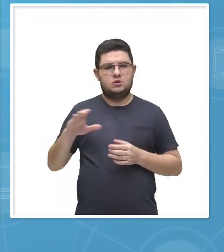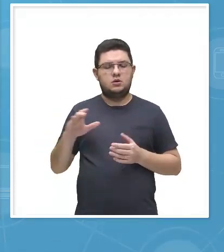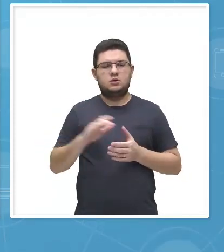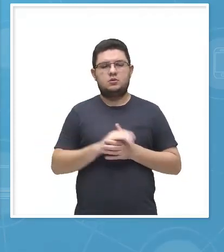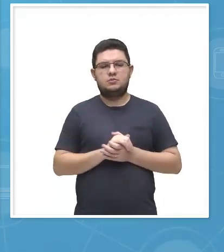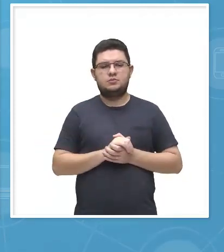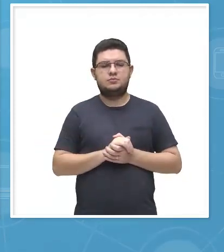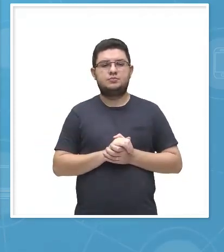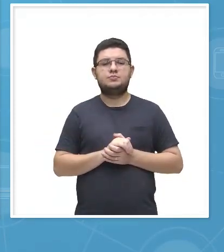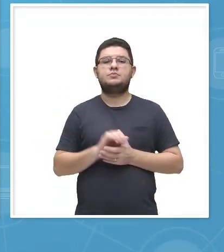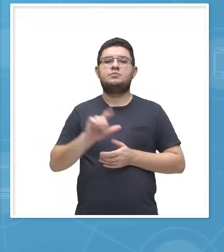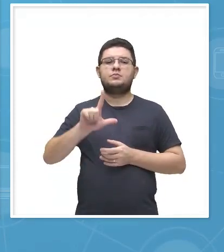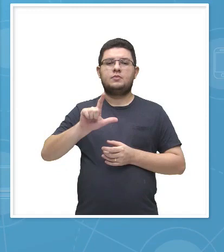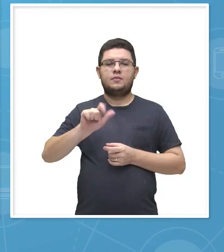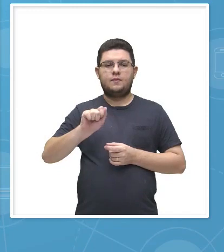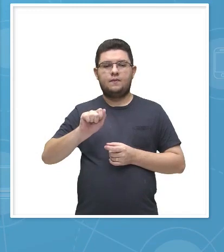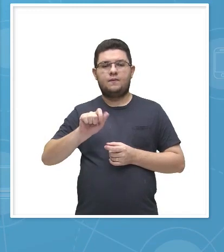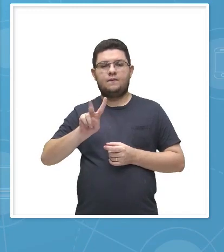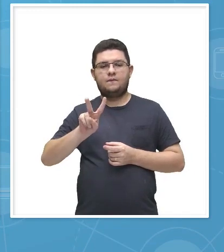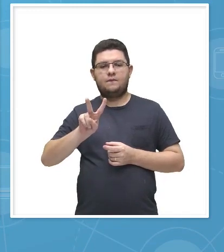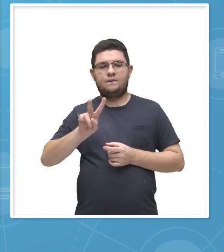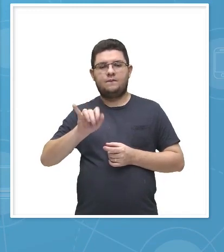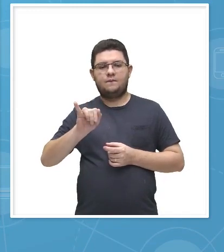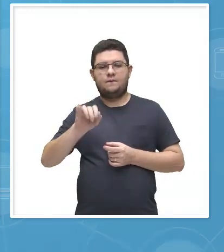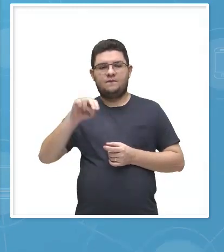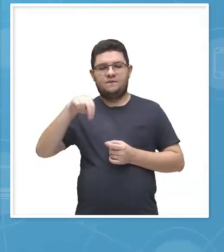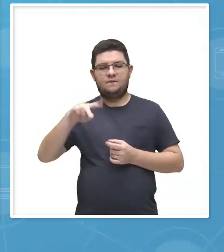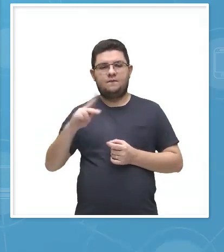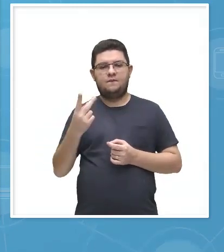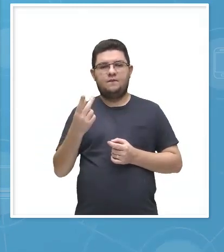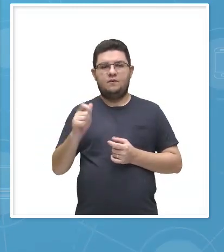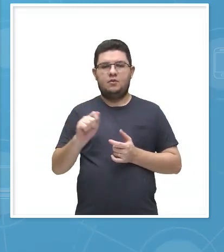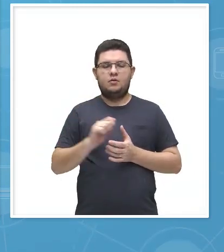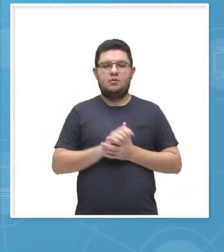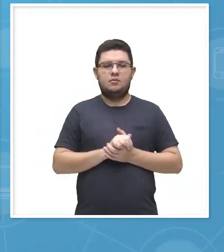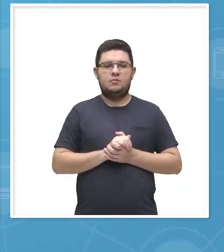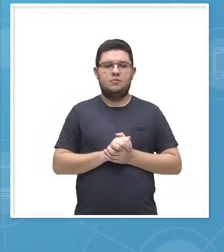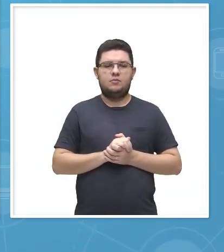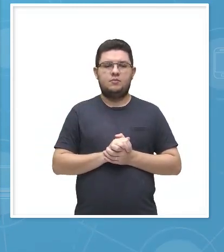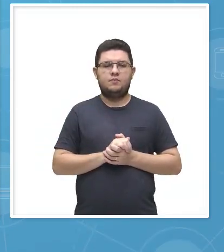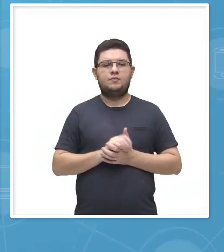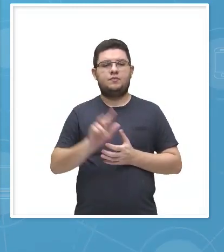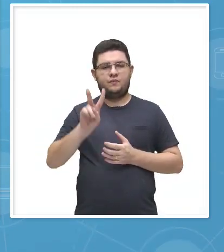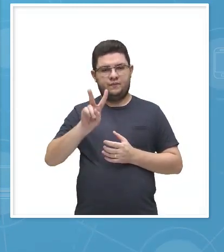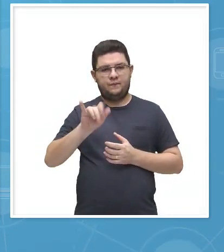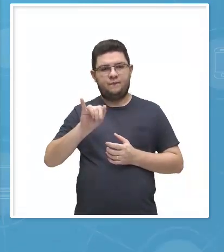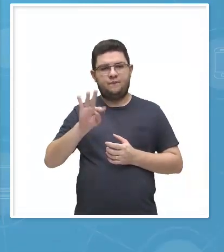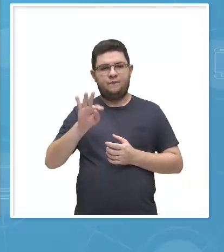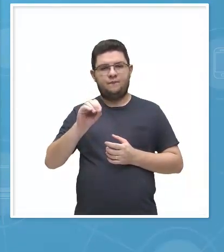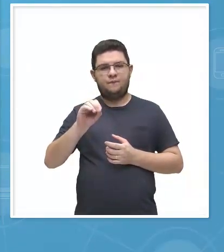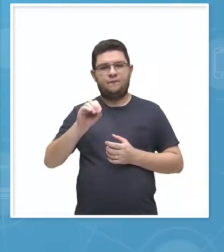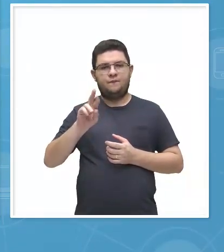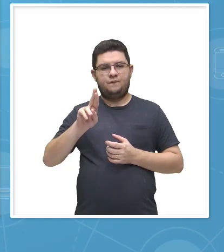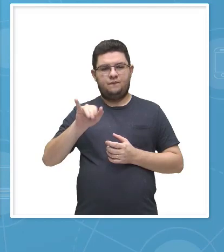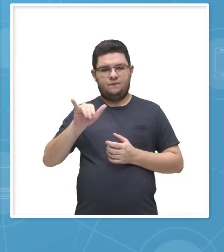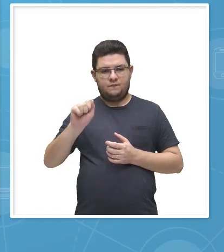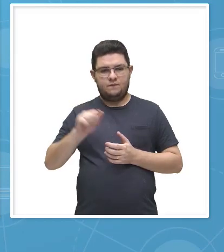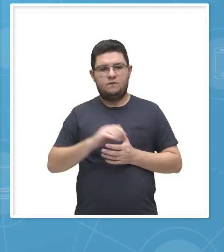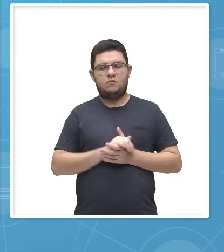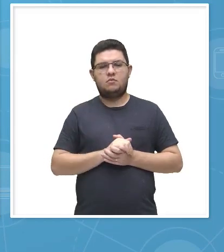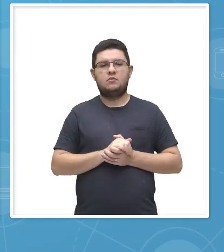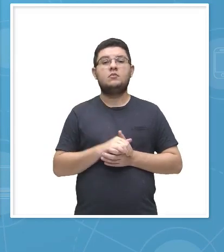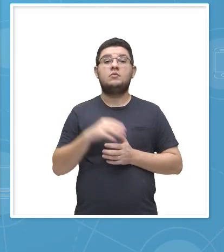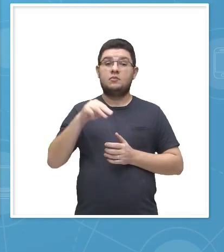Lavinha Eduarda Victoria Márcia da escola integral villa-lobos